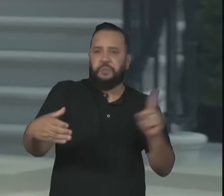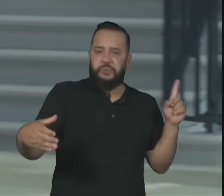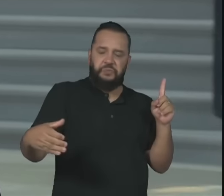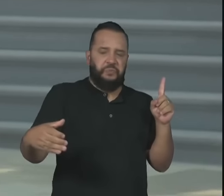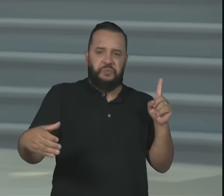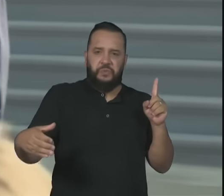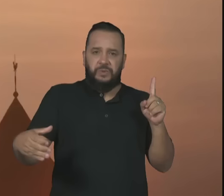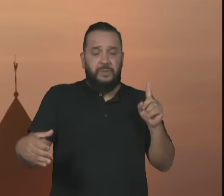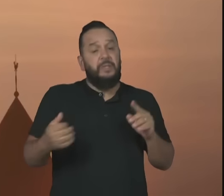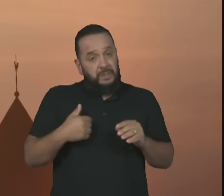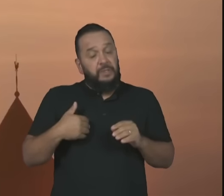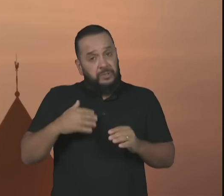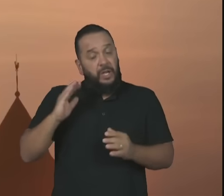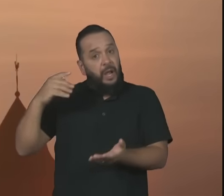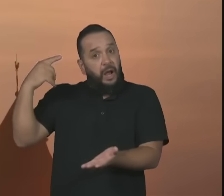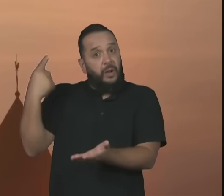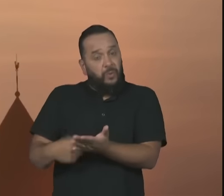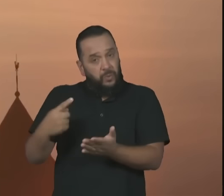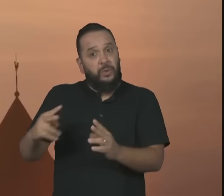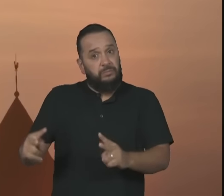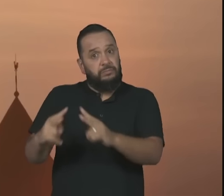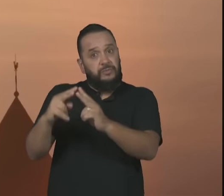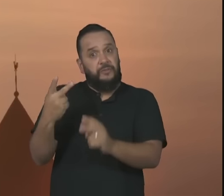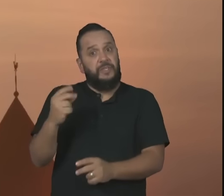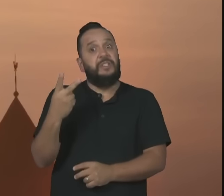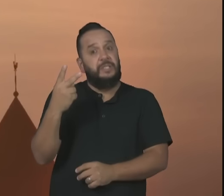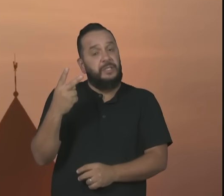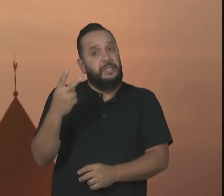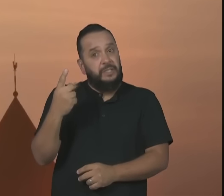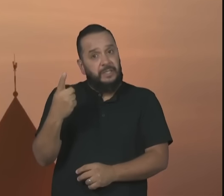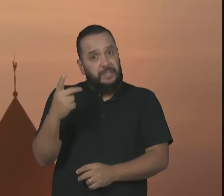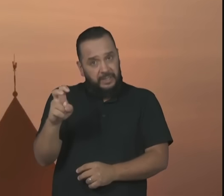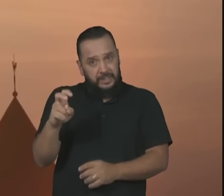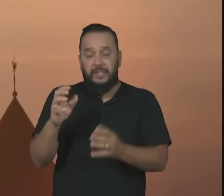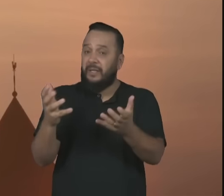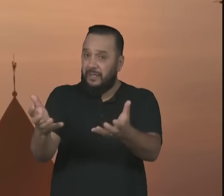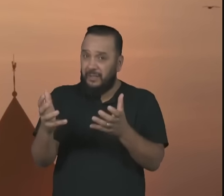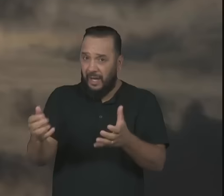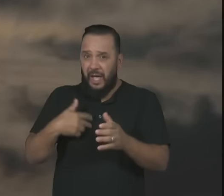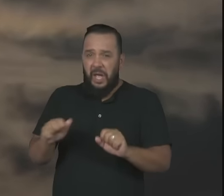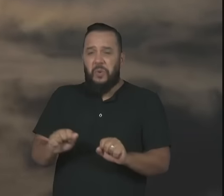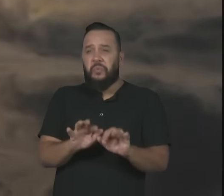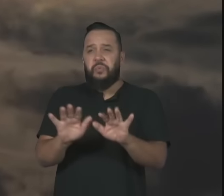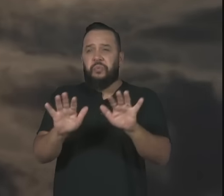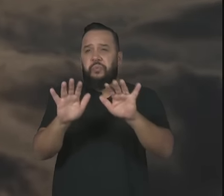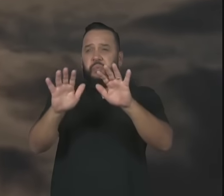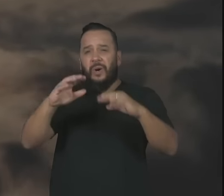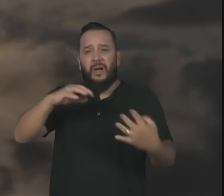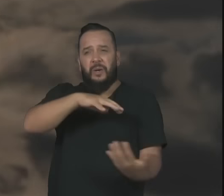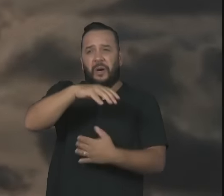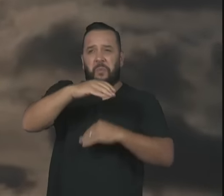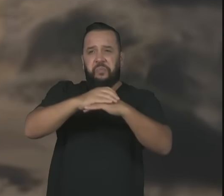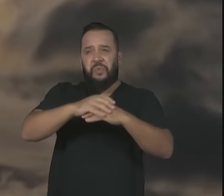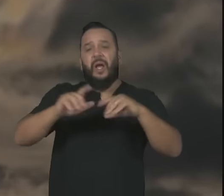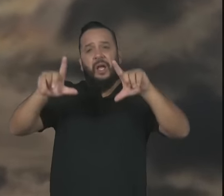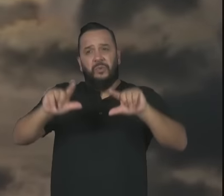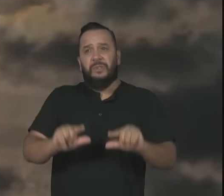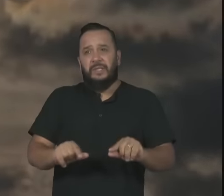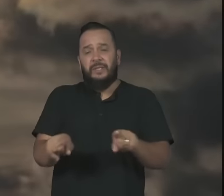de 2015 é reduzir as emissões de gases de efeito estufa e limitar o aumento médio da temperatura